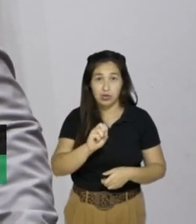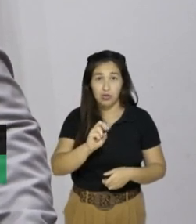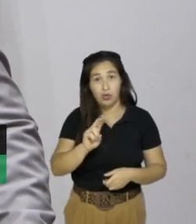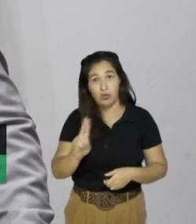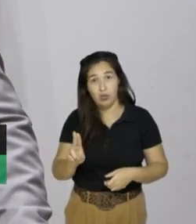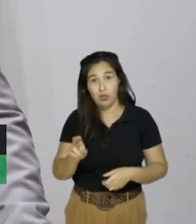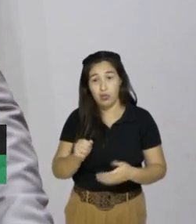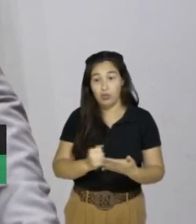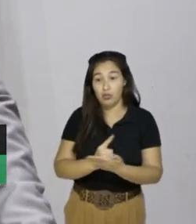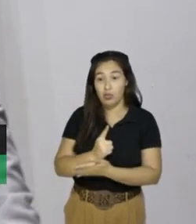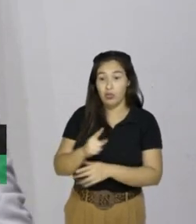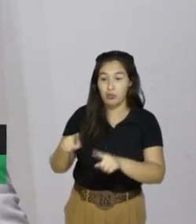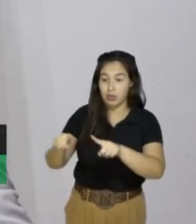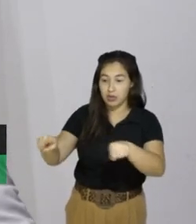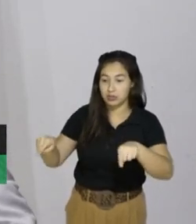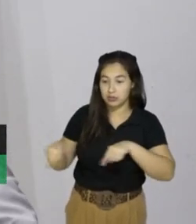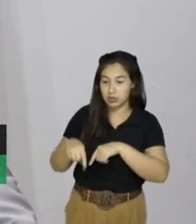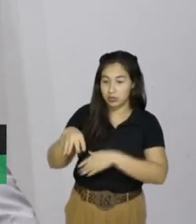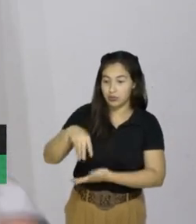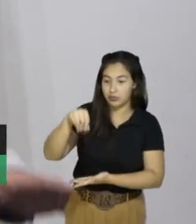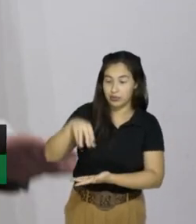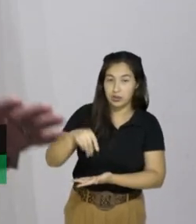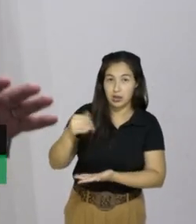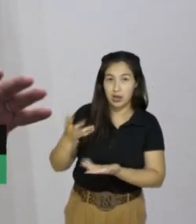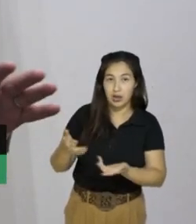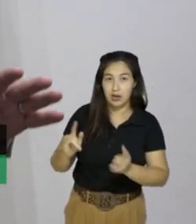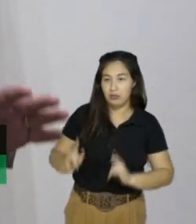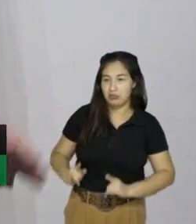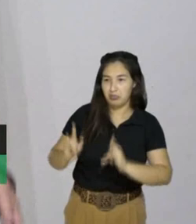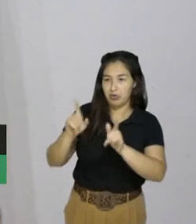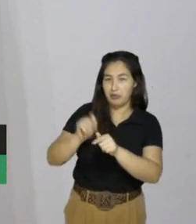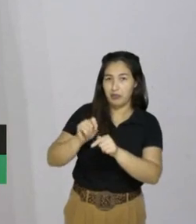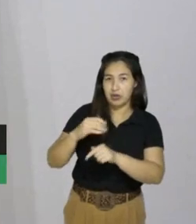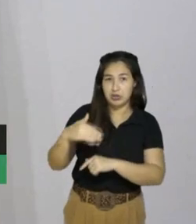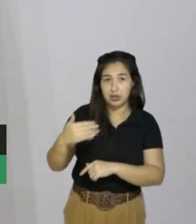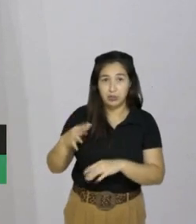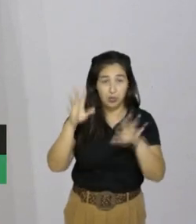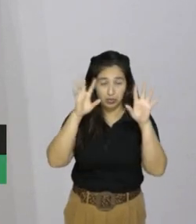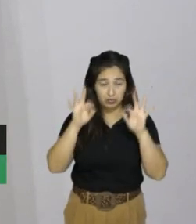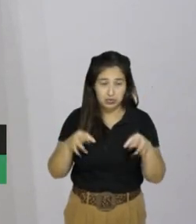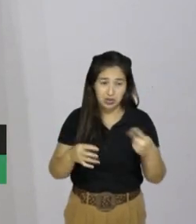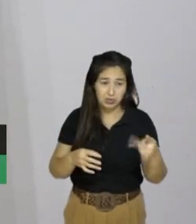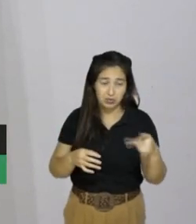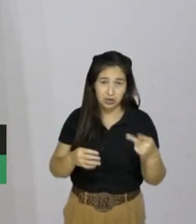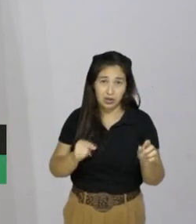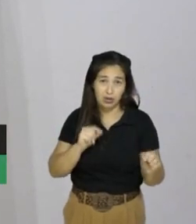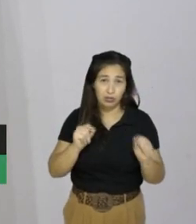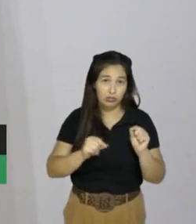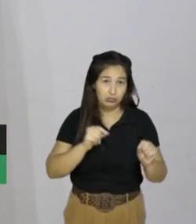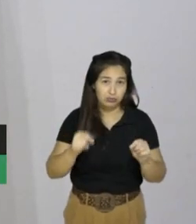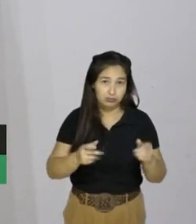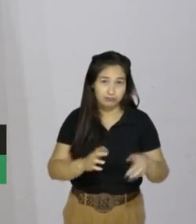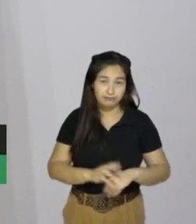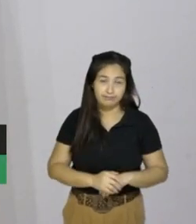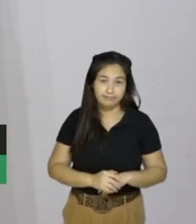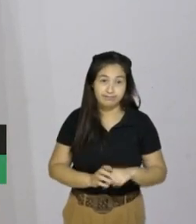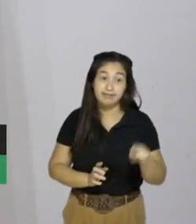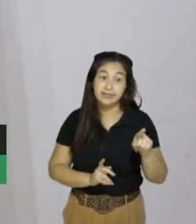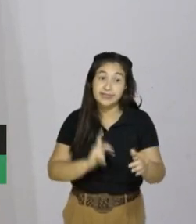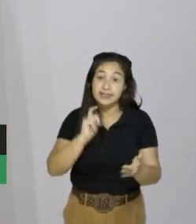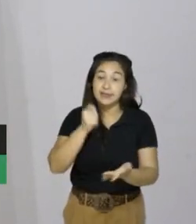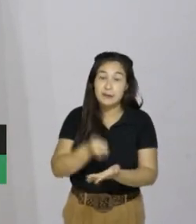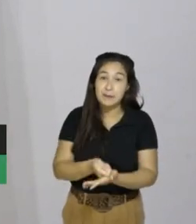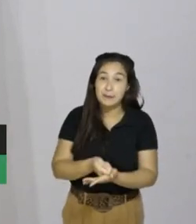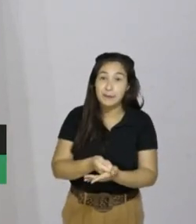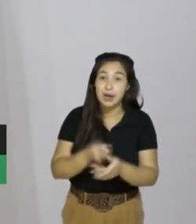imobiliário né sem saber o que acontece com o dinheiro dele e esse pagador de impostos Ele